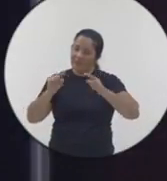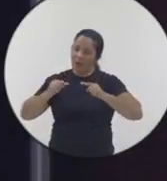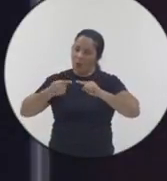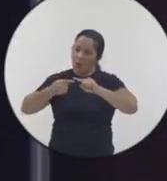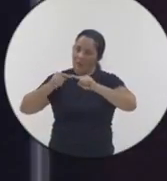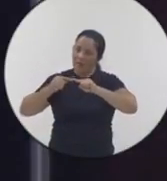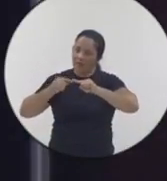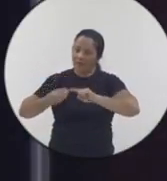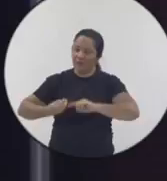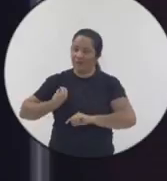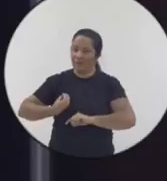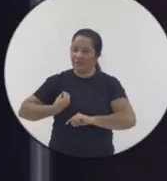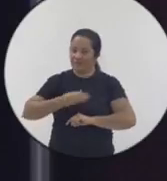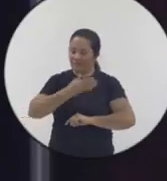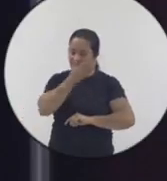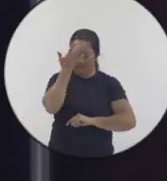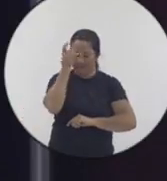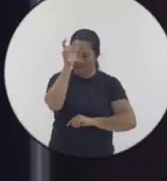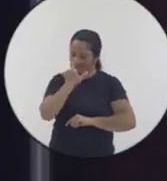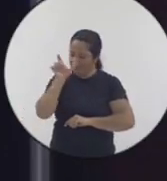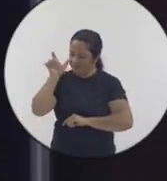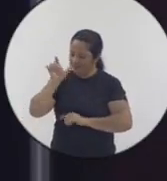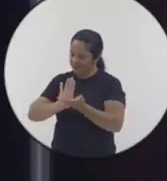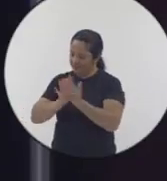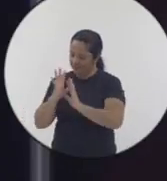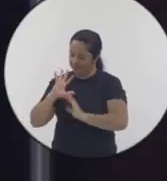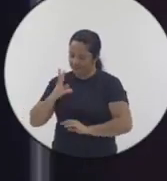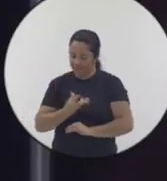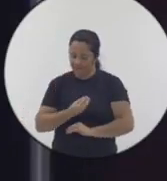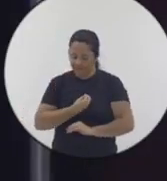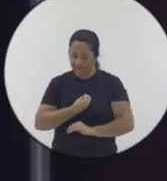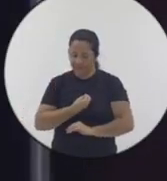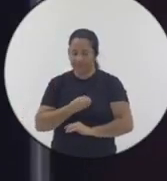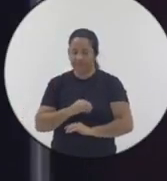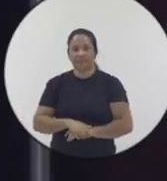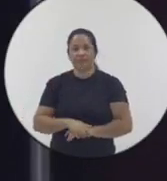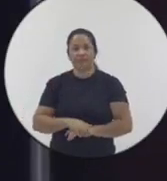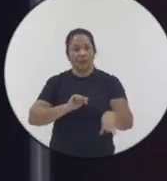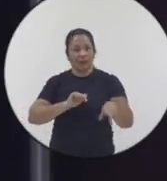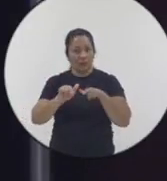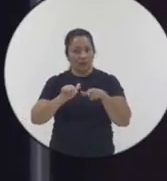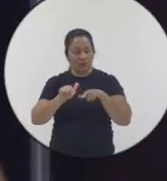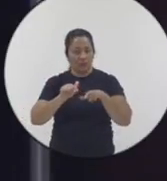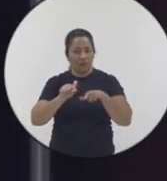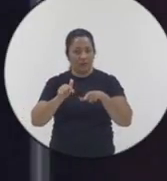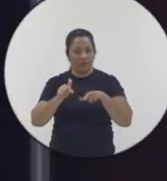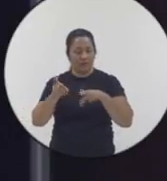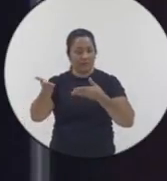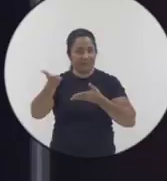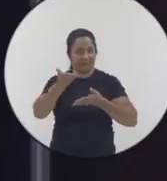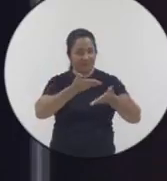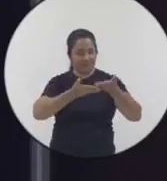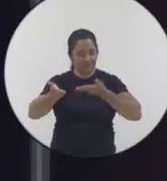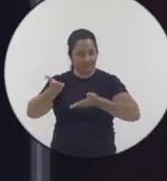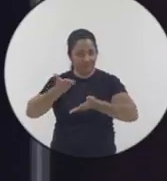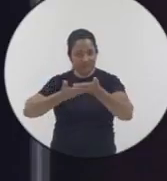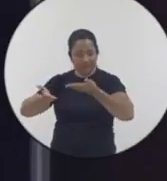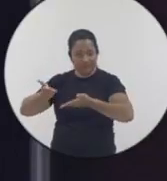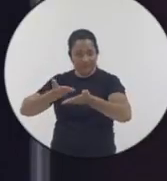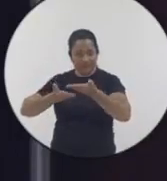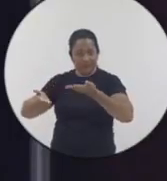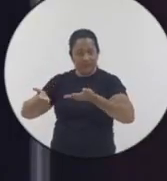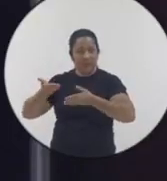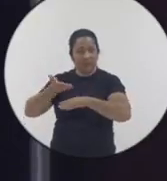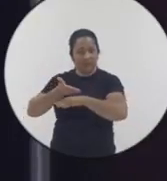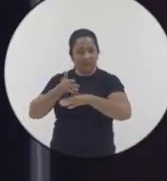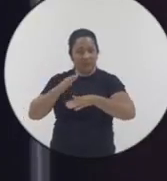nós vivemos, pessoas travestis, transexuais. O trabalho transversal da resolução que deve ser feito pelo movimento também,